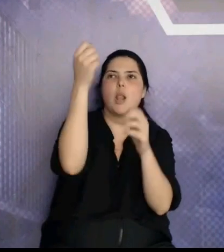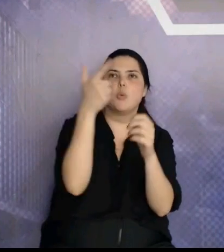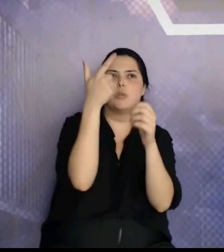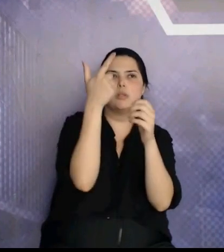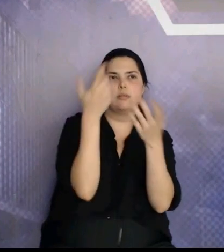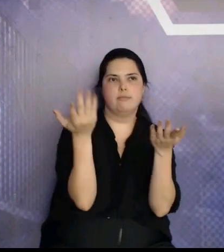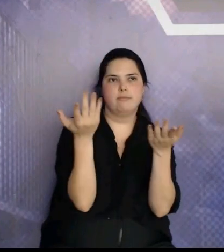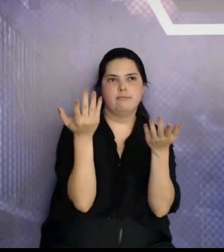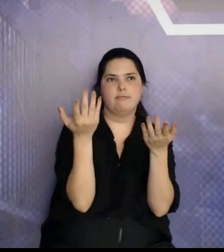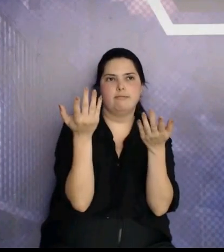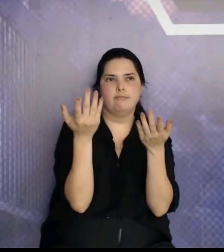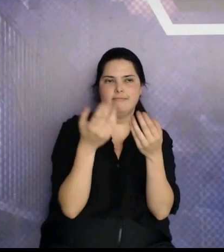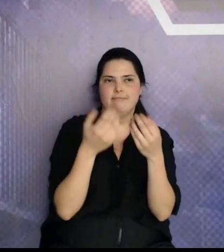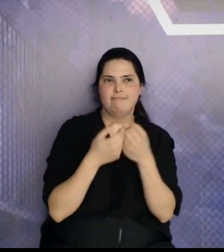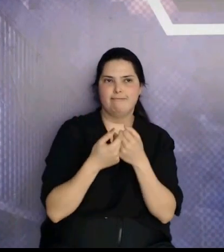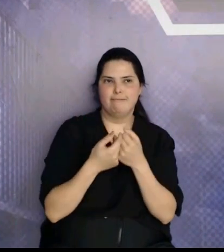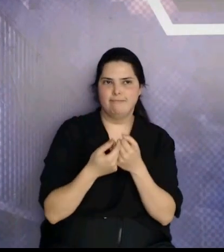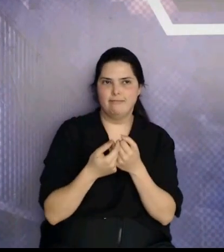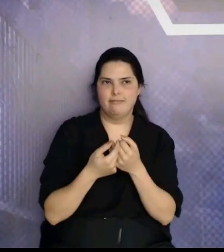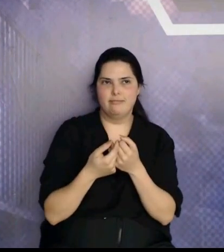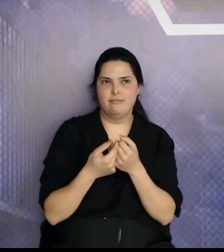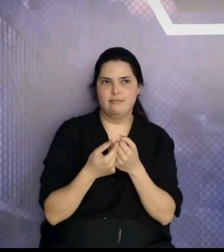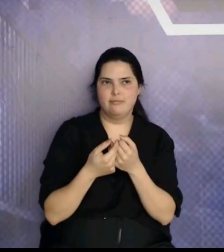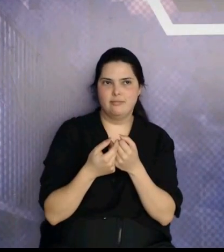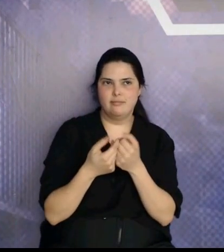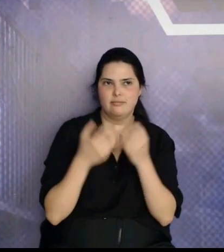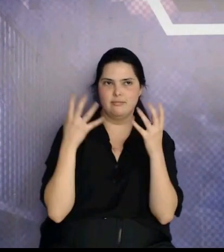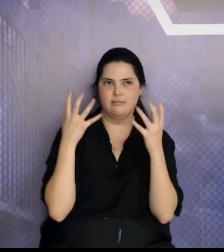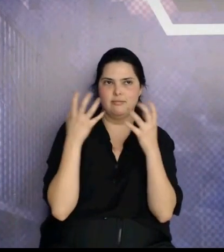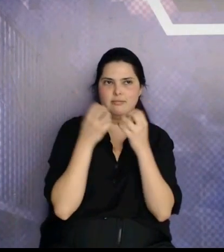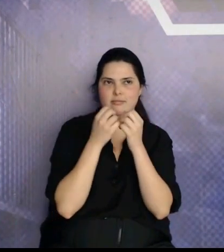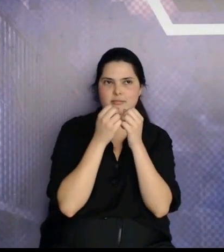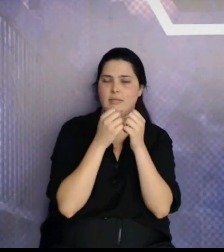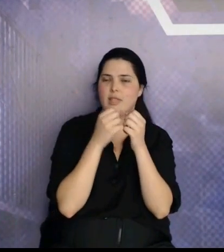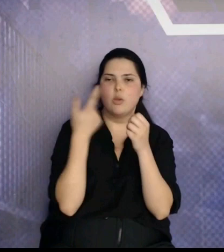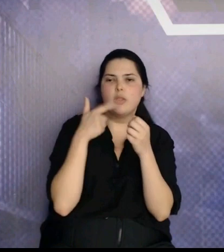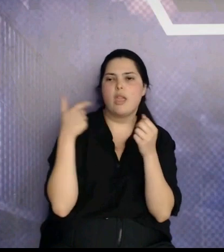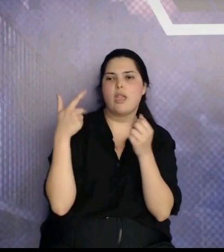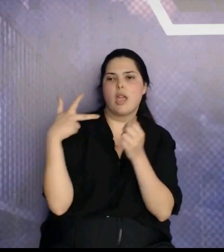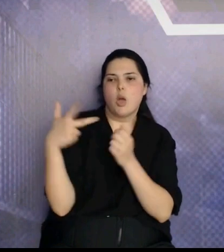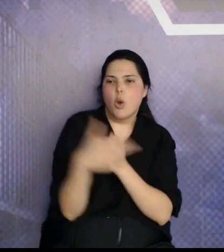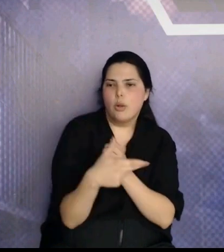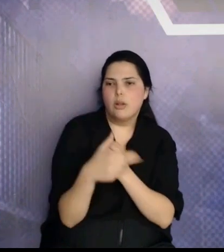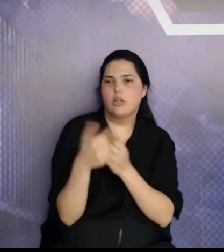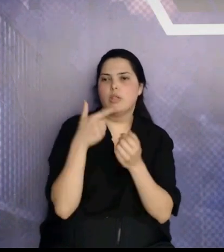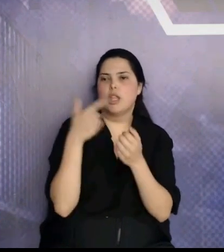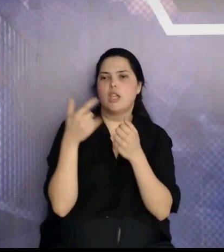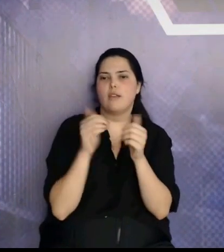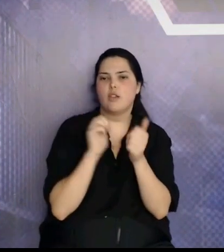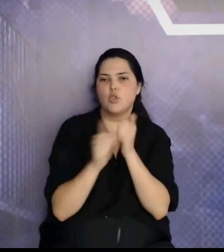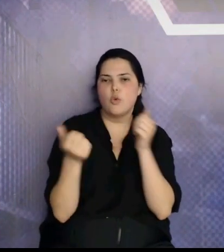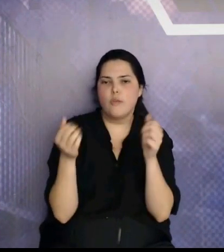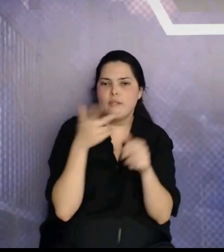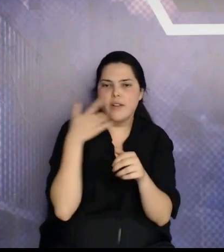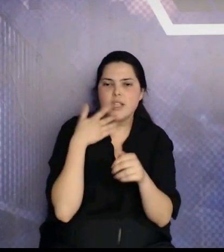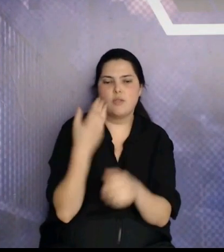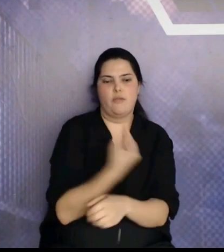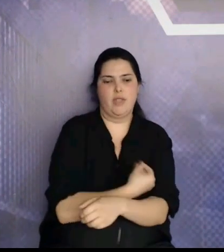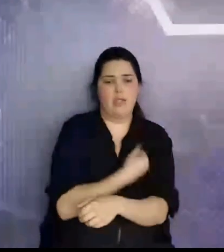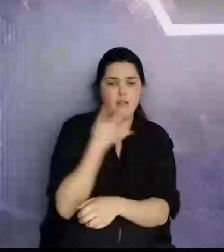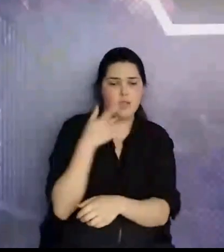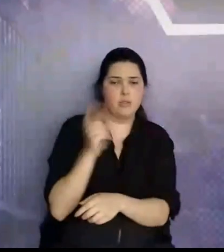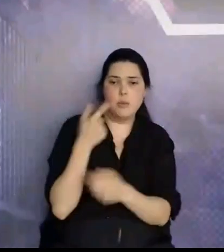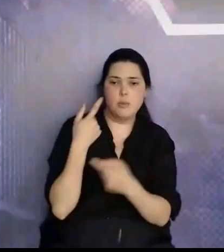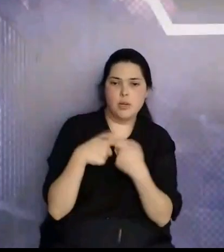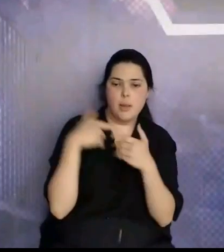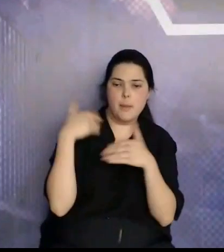não tem atalho, não tem jogo fácil, a gente tem que ir aos poucos mesmo, porque são processos culturais e vias